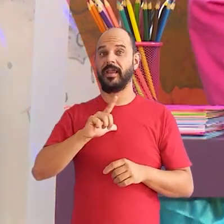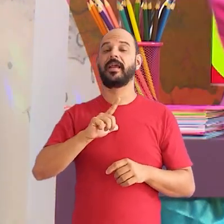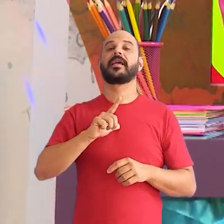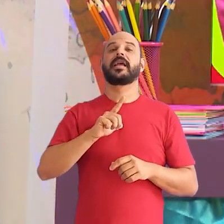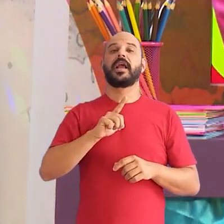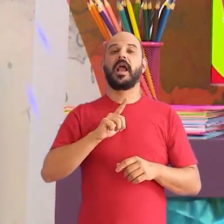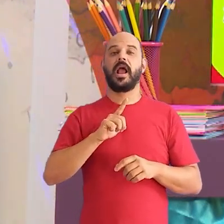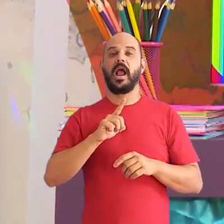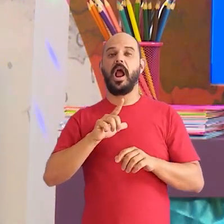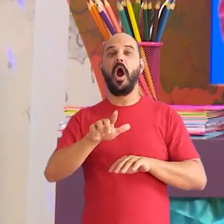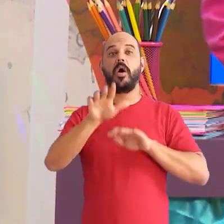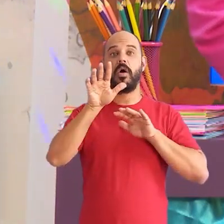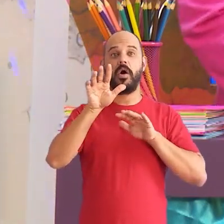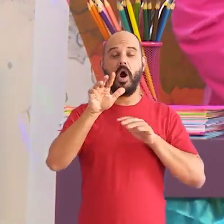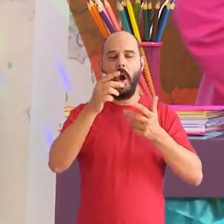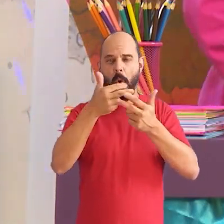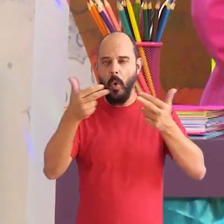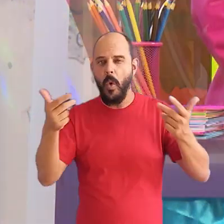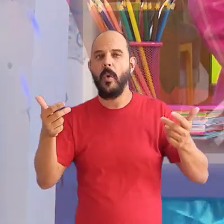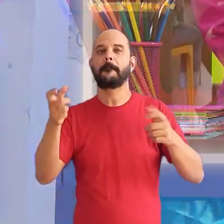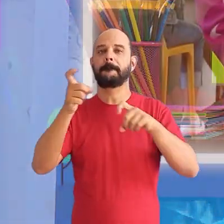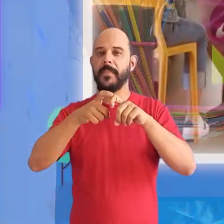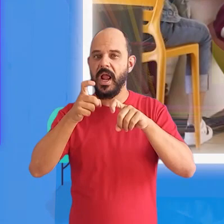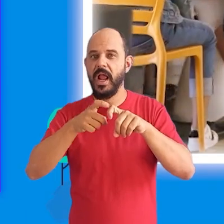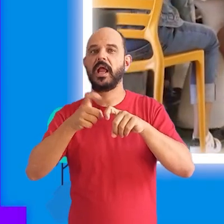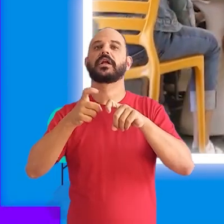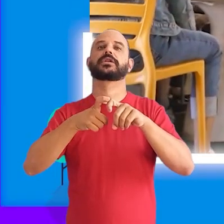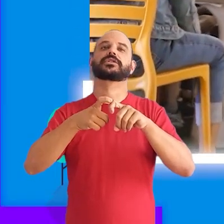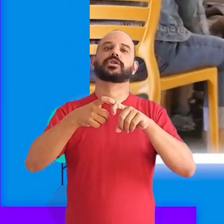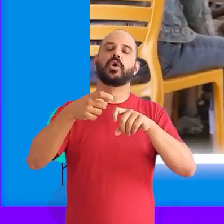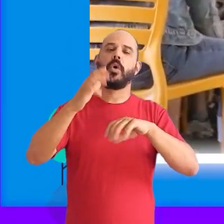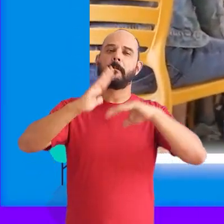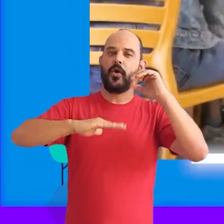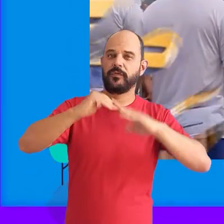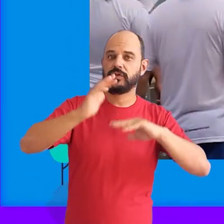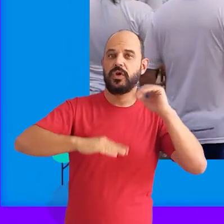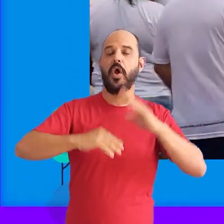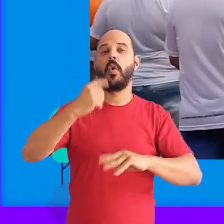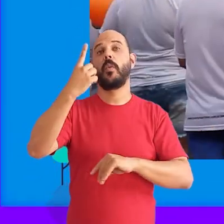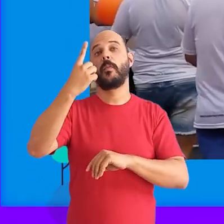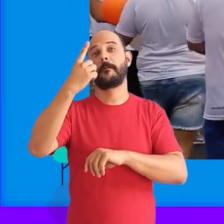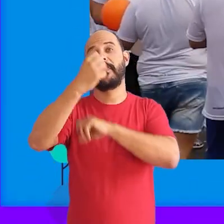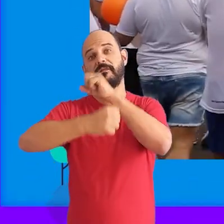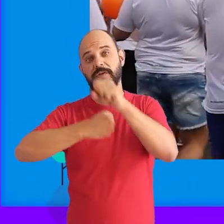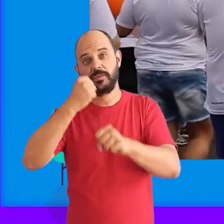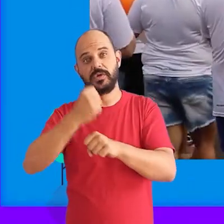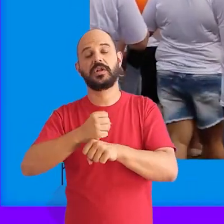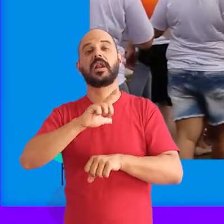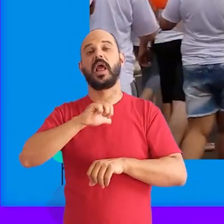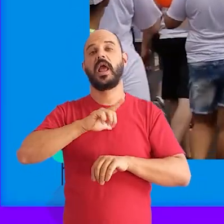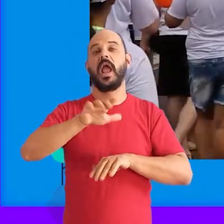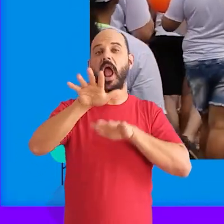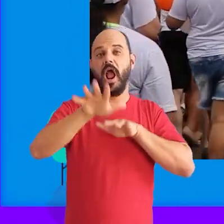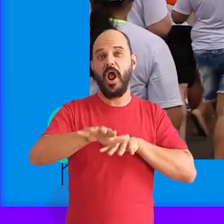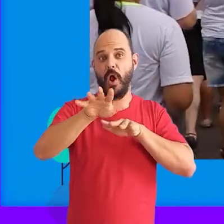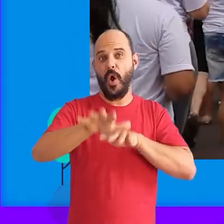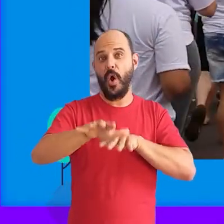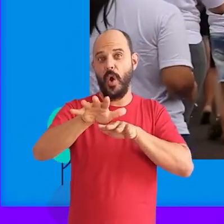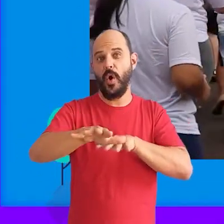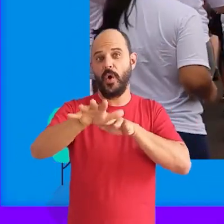não é verdade? Tem, nós temos vários médicos e vários profissionais. A gente, uma vez por ano, a gente